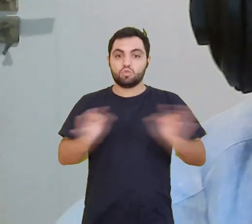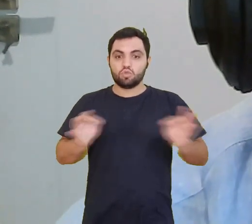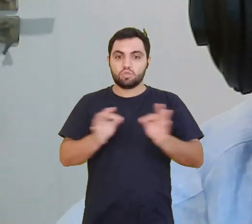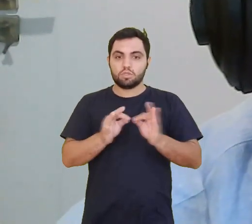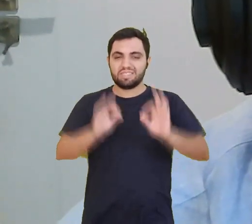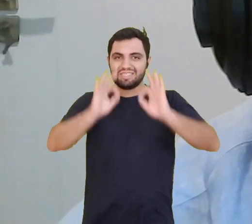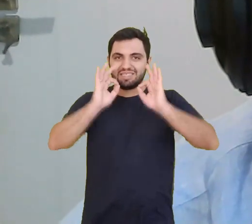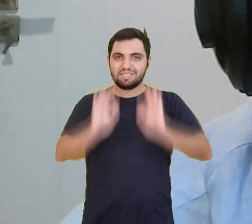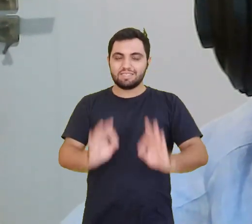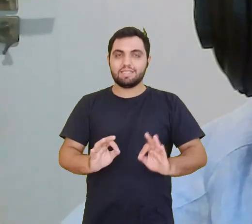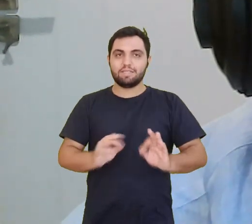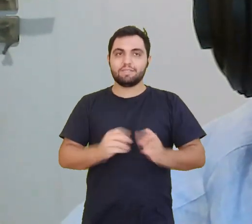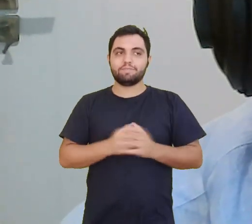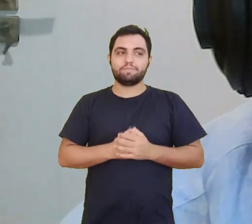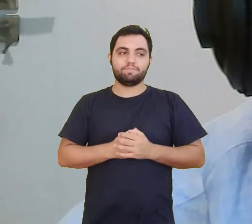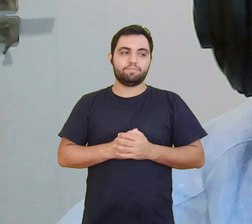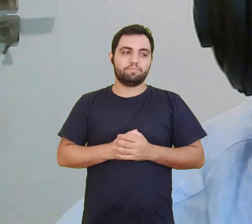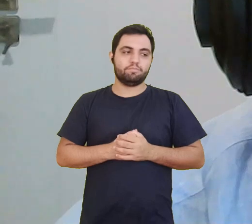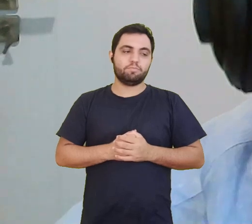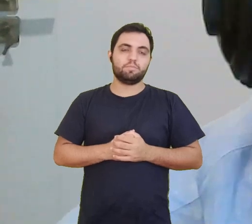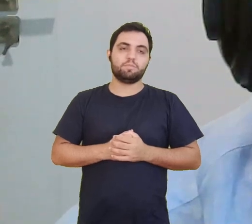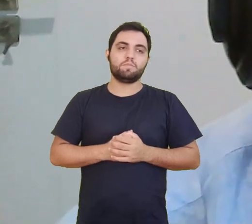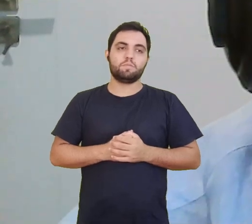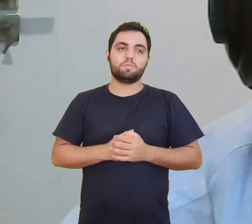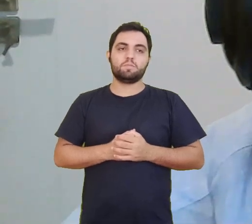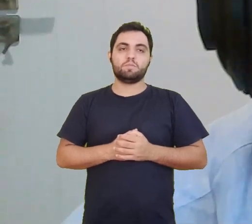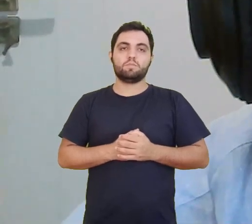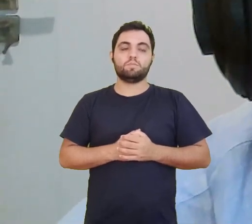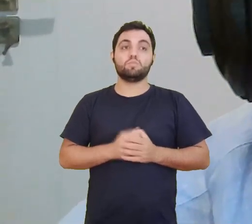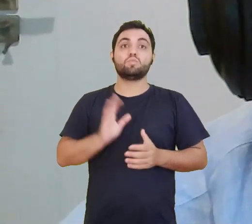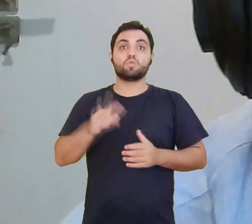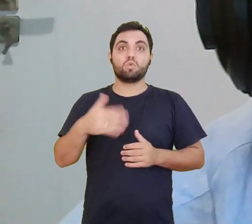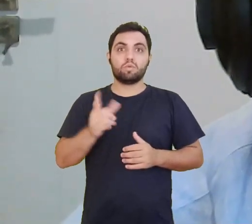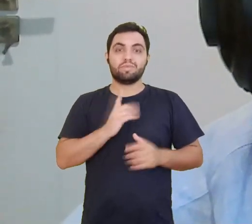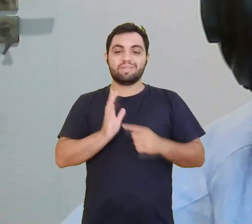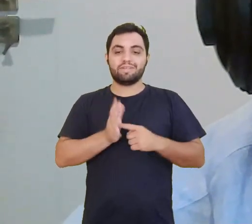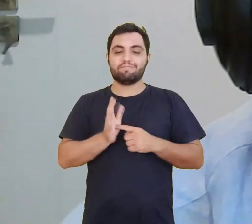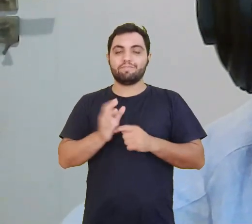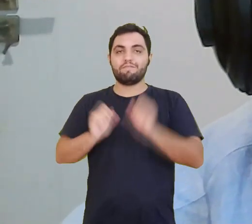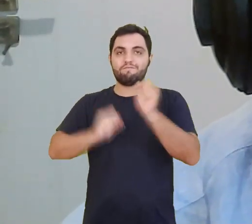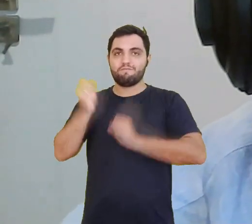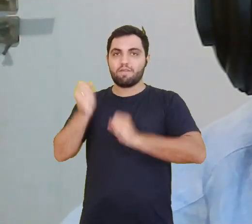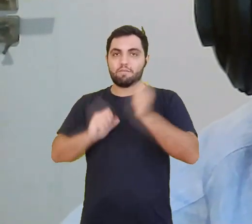em relação à cabeça, tá? Quando vem de fábrica, na caixa, etc,